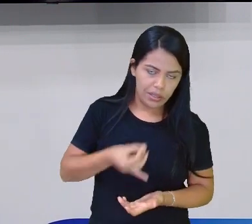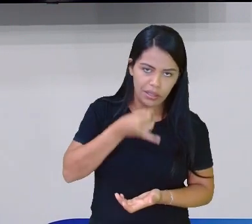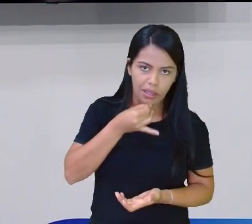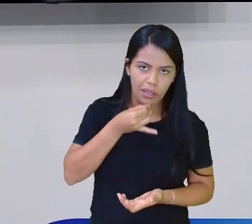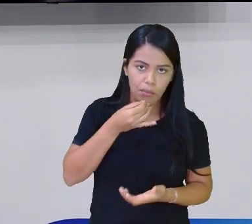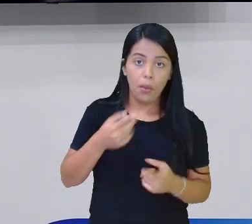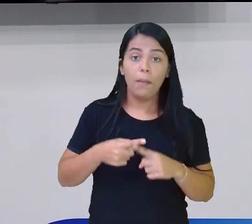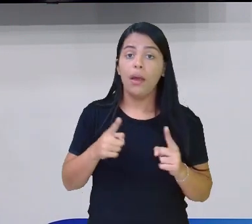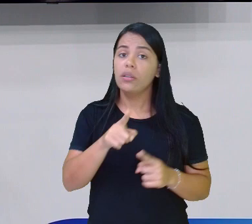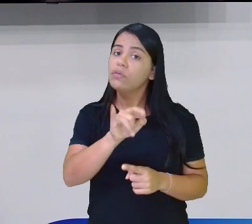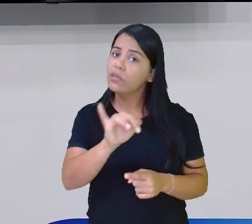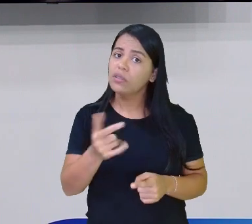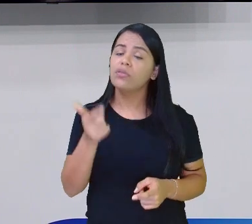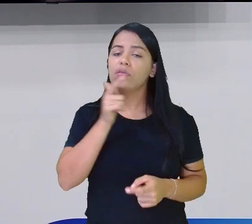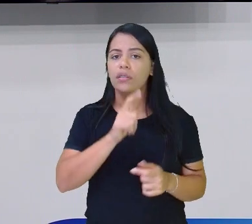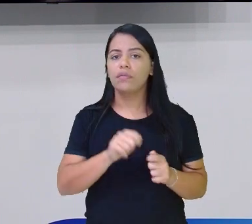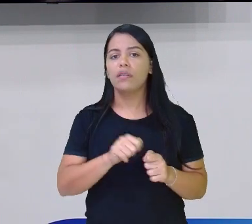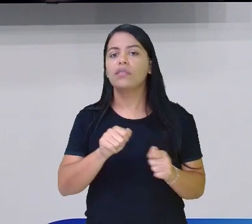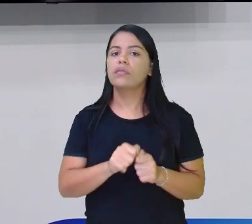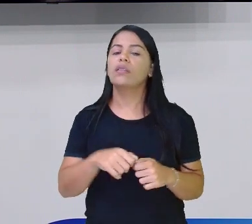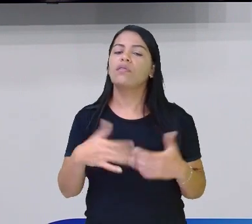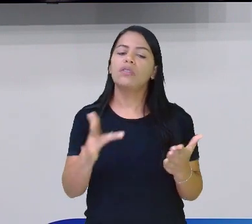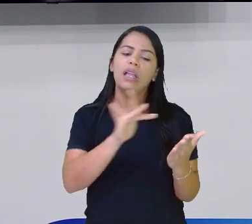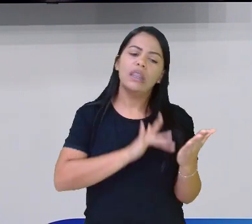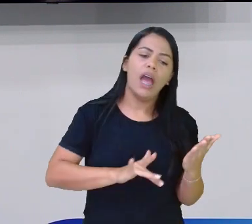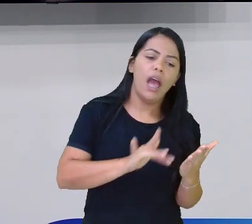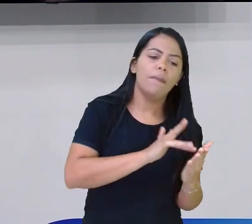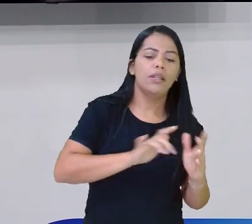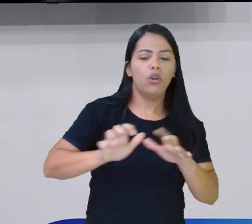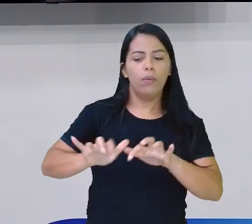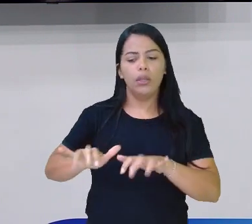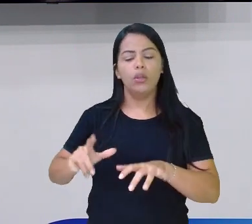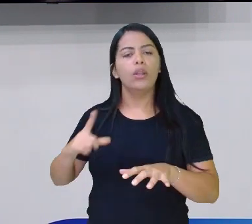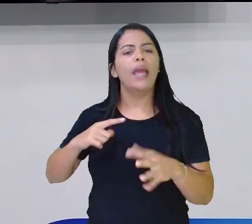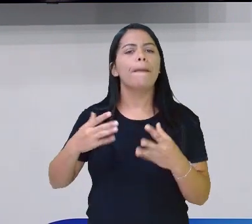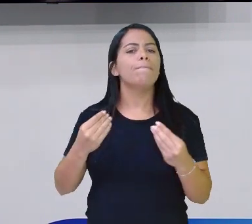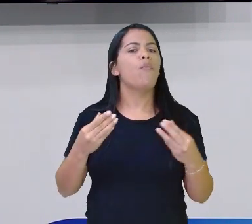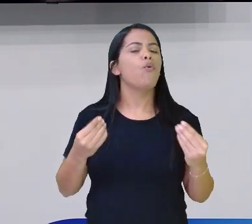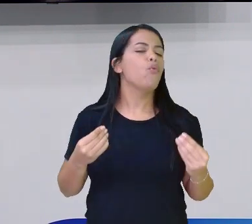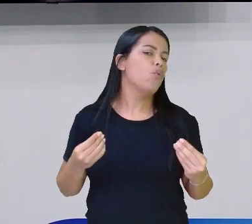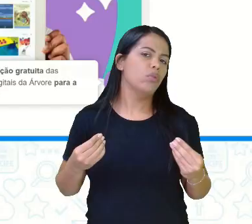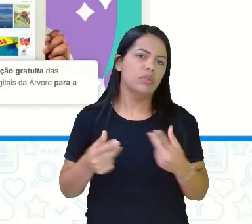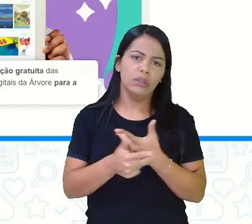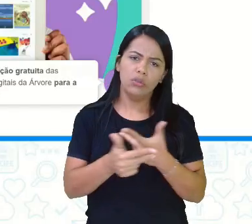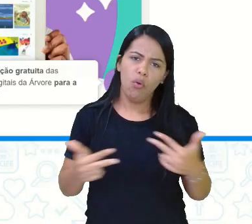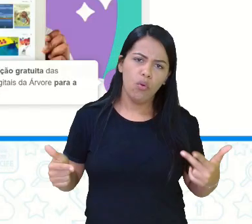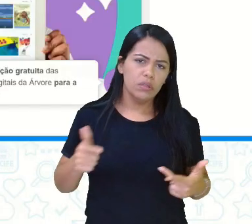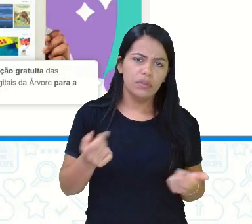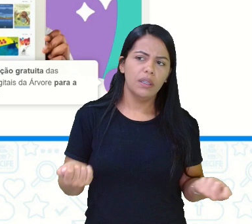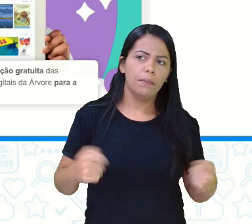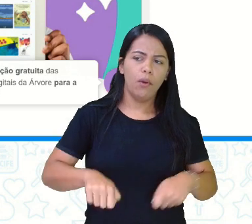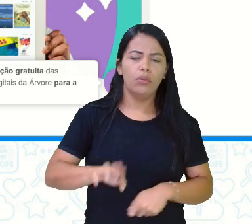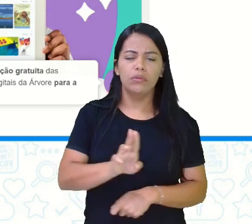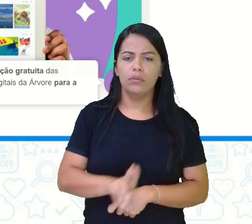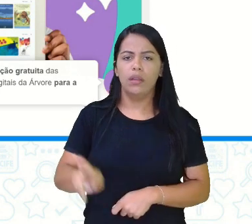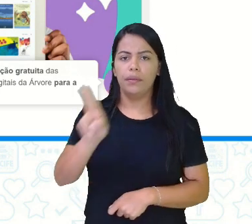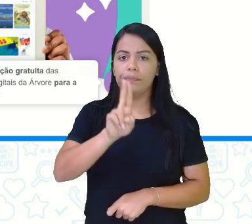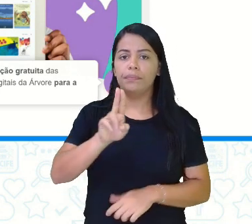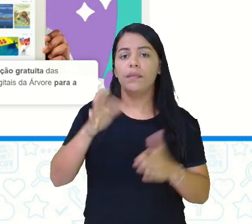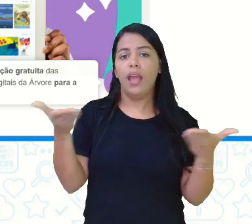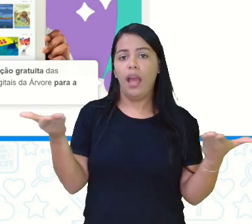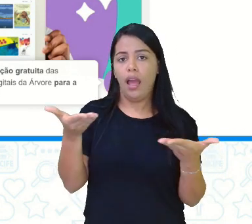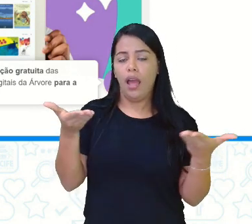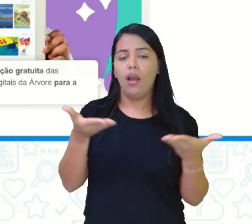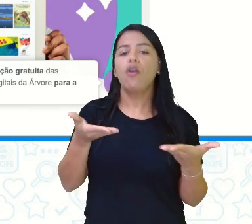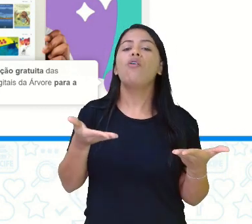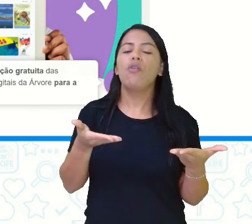equipamento tecnológico, computador, tablet, e tem muito recurso para você fazer. Agora, eu vou te convidar a entrar